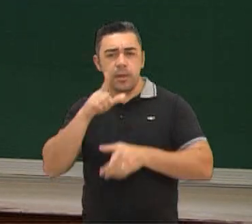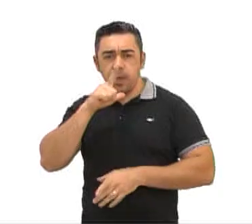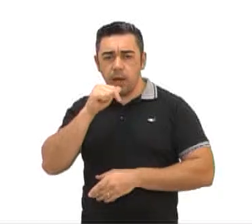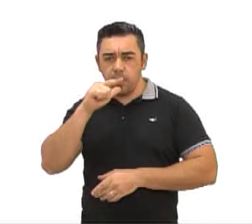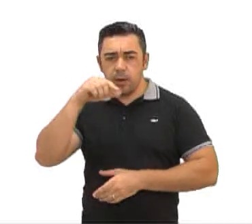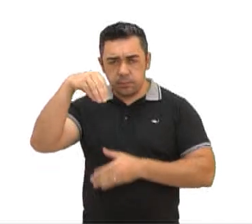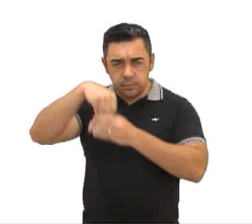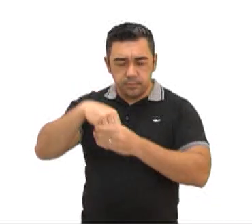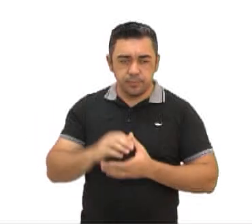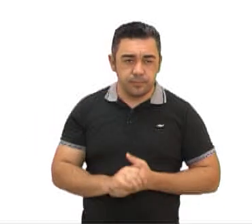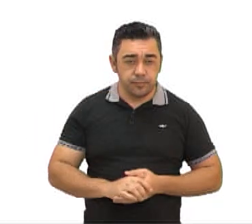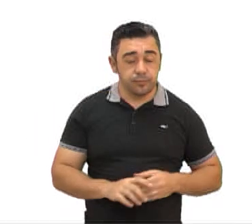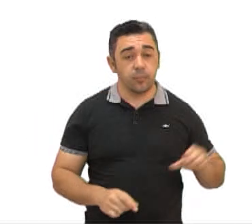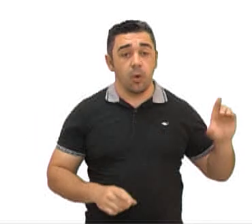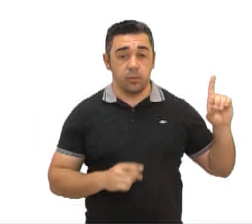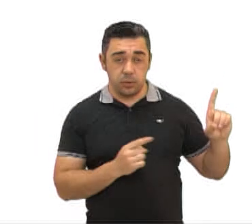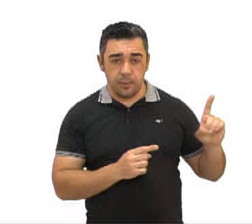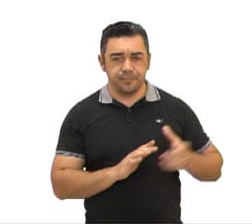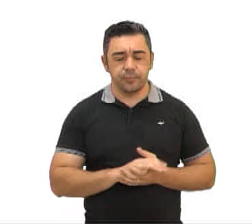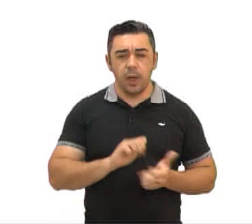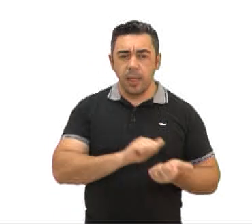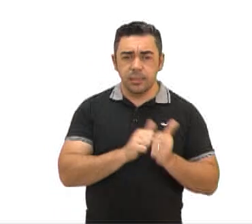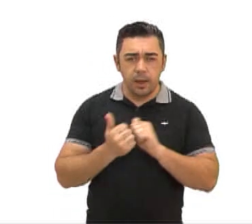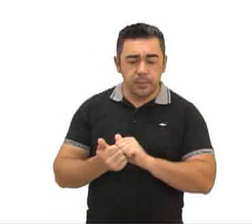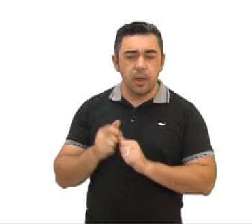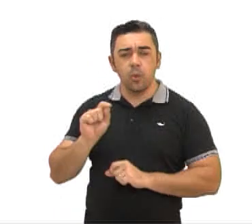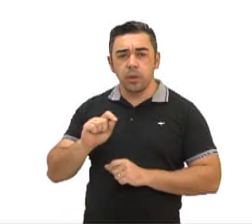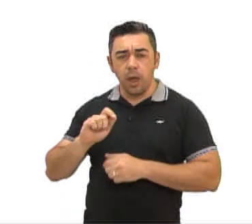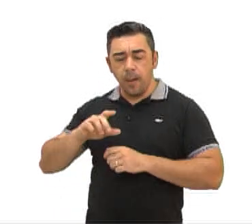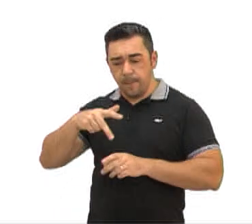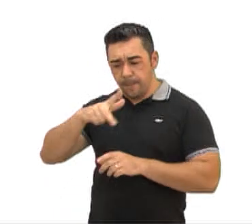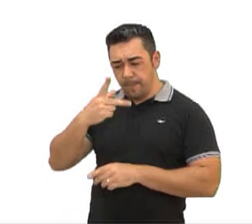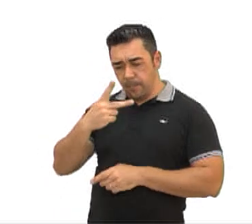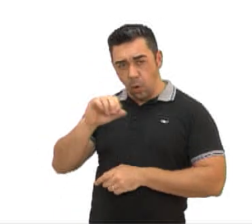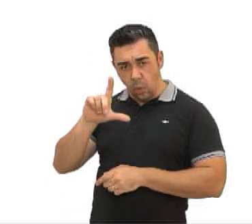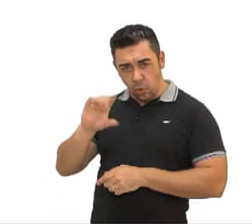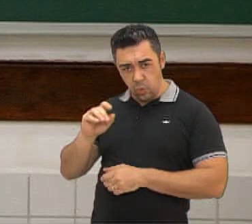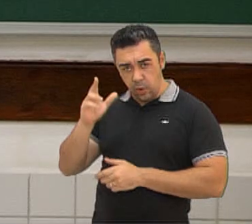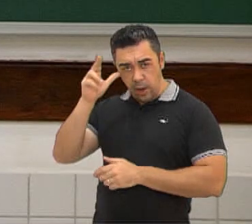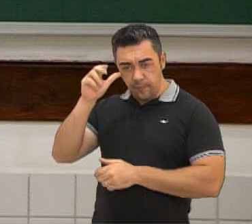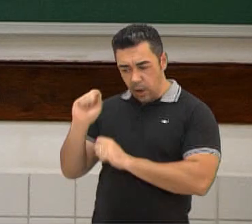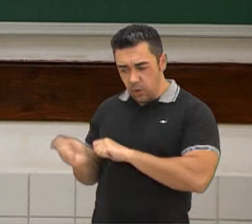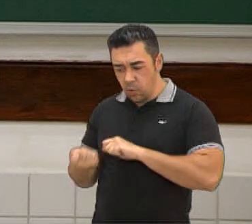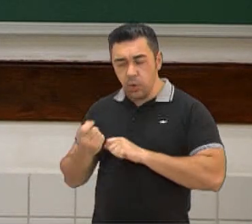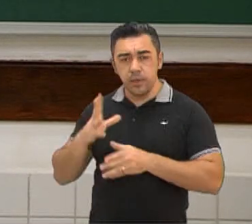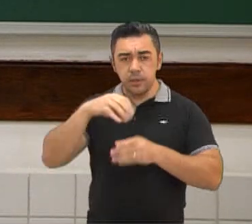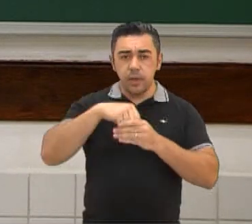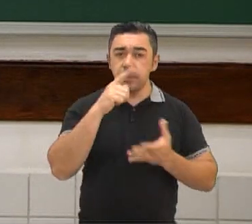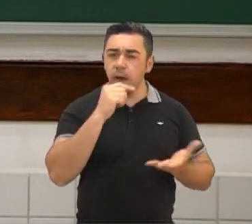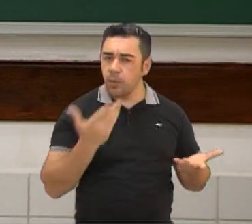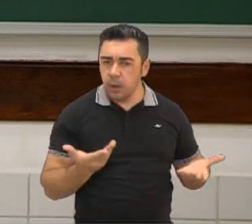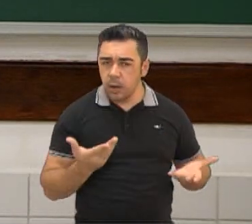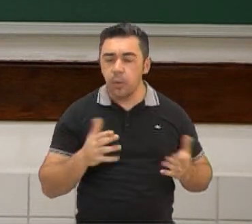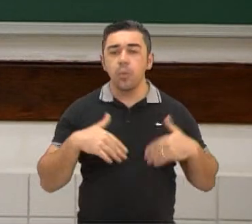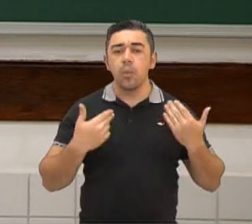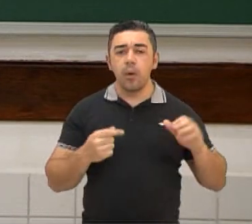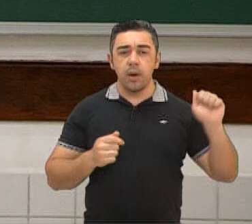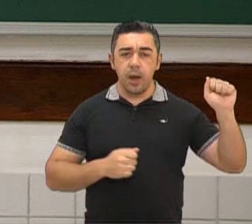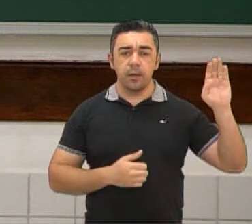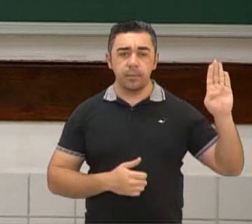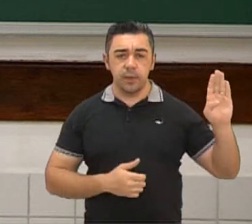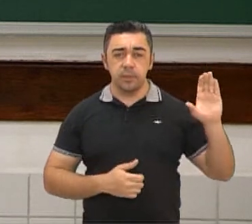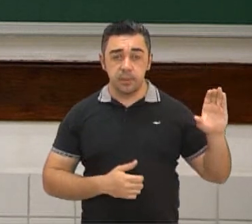água? Ou adaptar o jogo de polo lá com cavalos para a realidade da água? Então, qual dessas